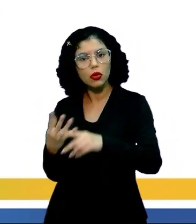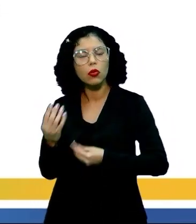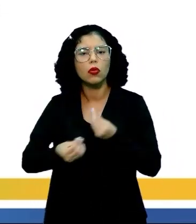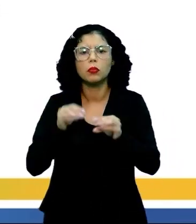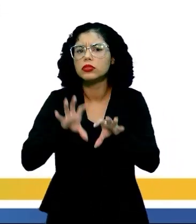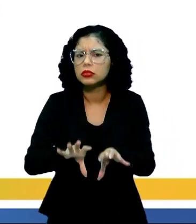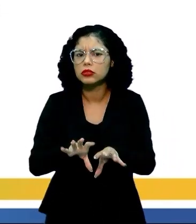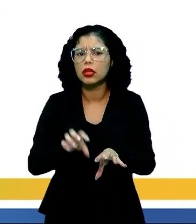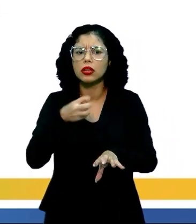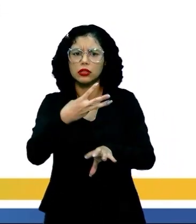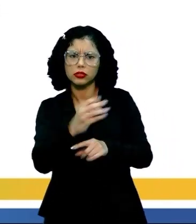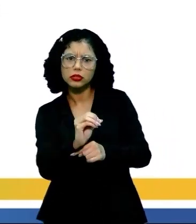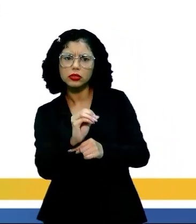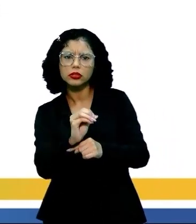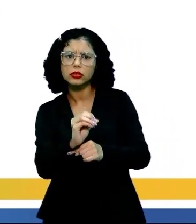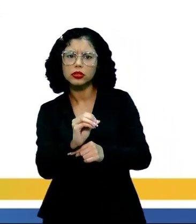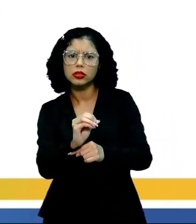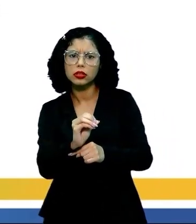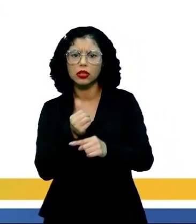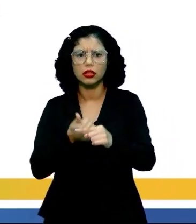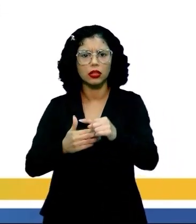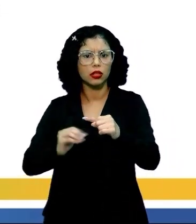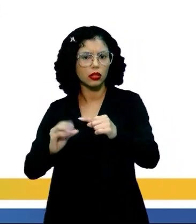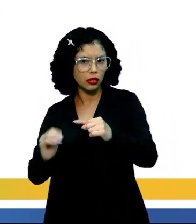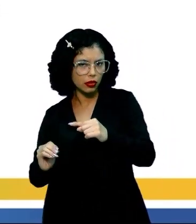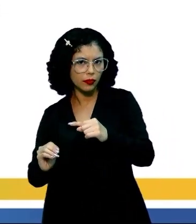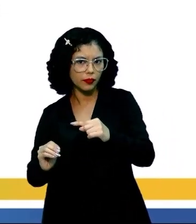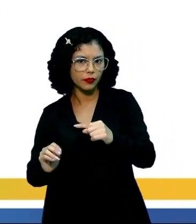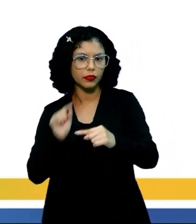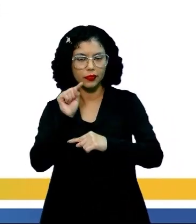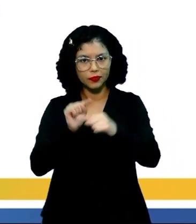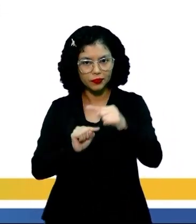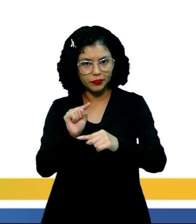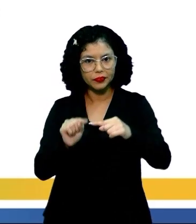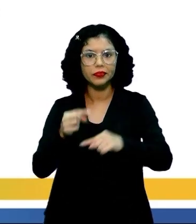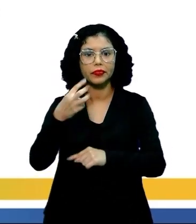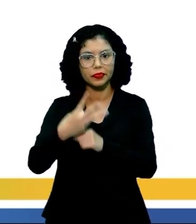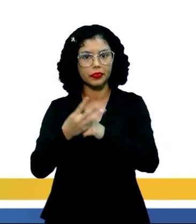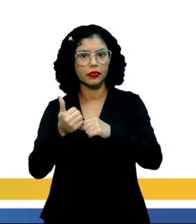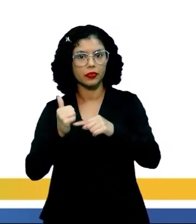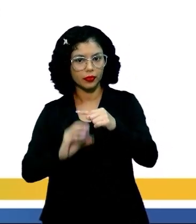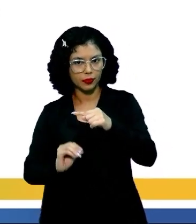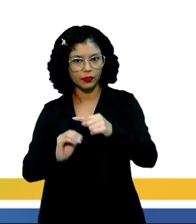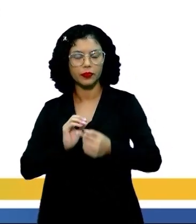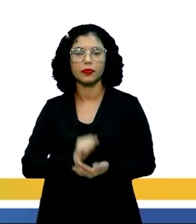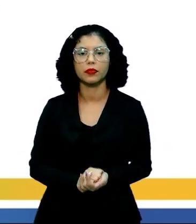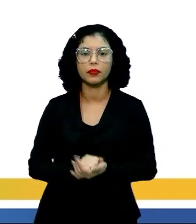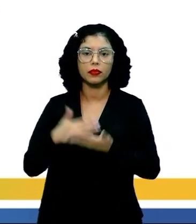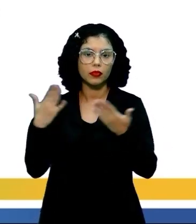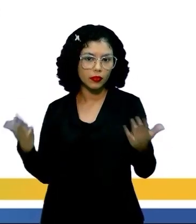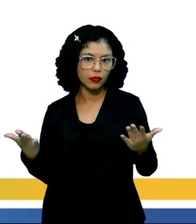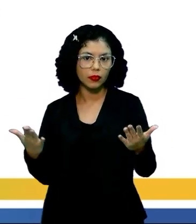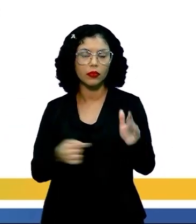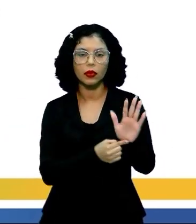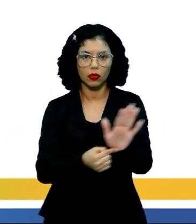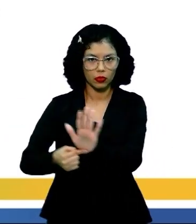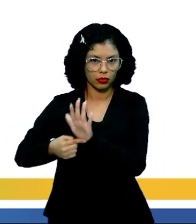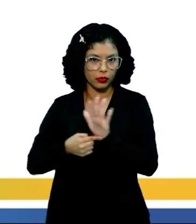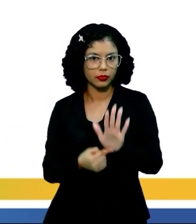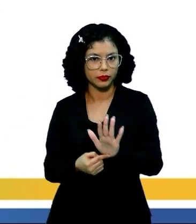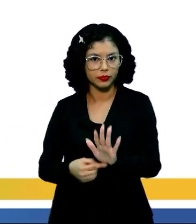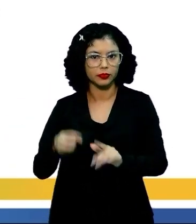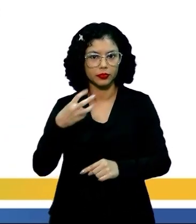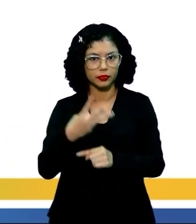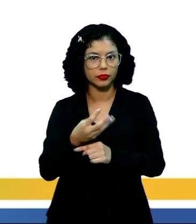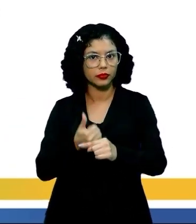assim? 30 sobre por cento é 30 sobre 100, que é a mesma coisa que 3 sobre 10. A representação de